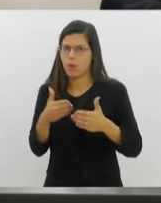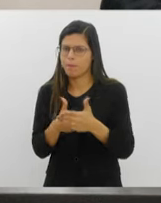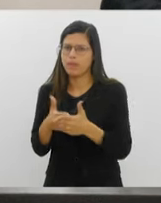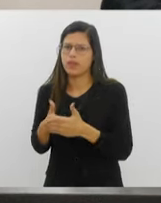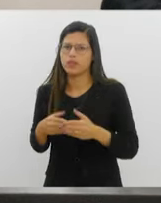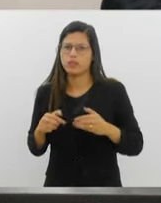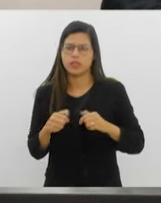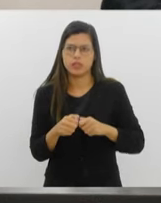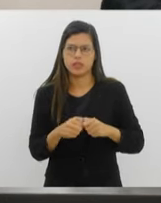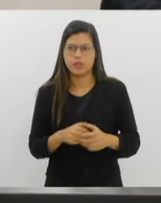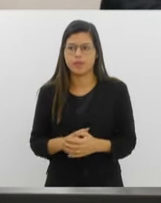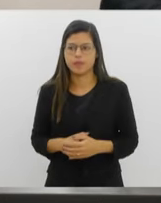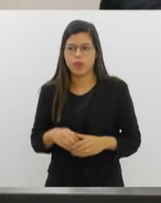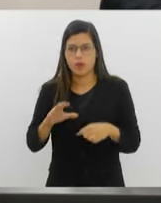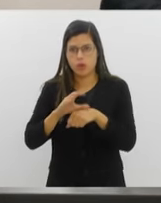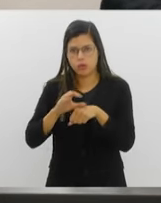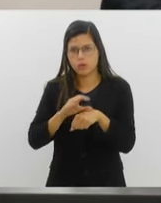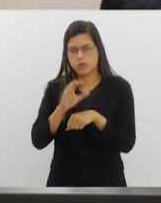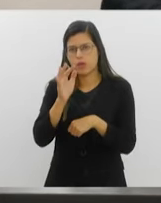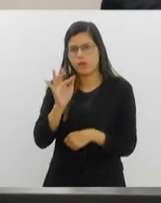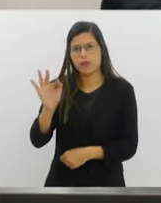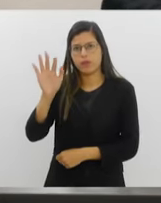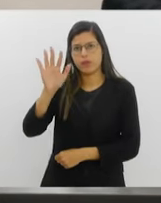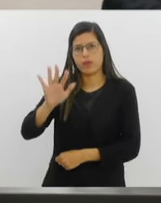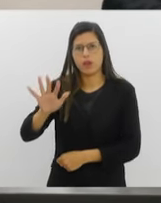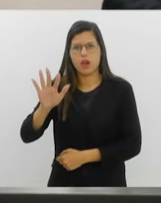intento, a Constituição Federal é clara.